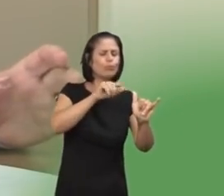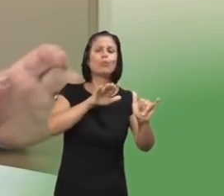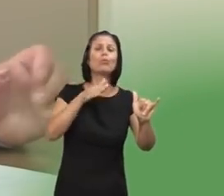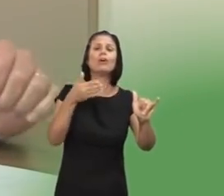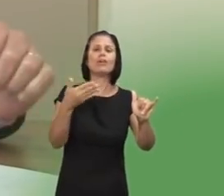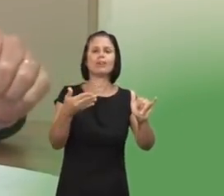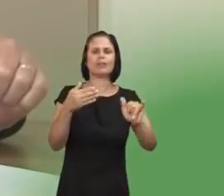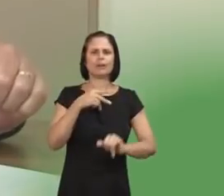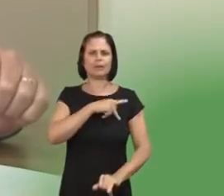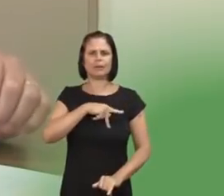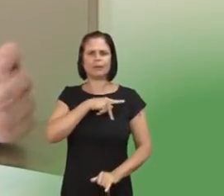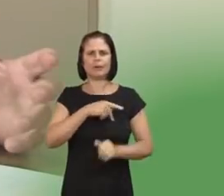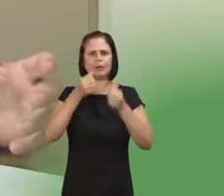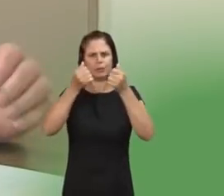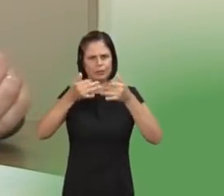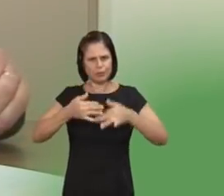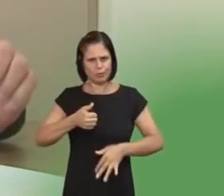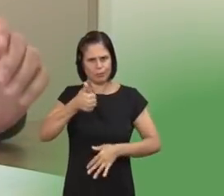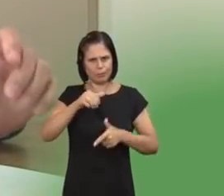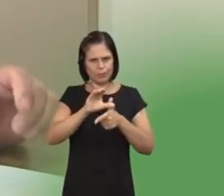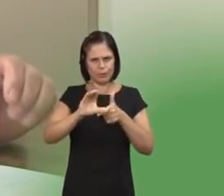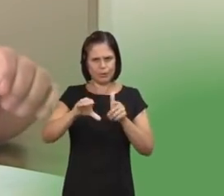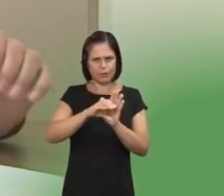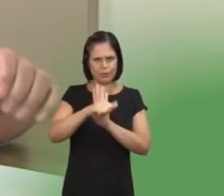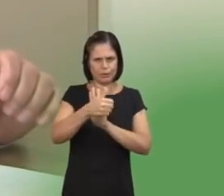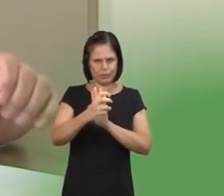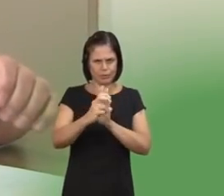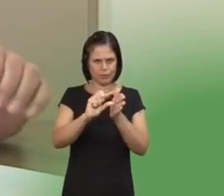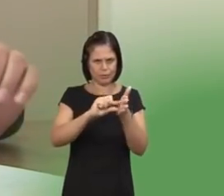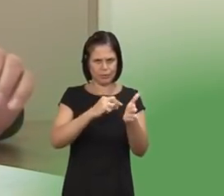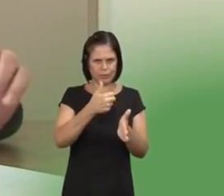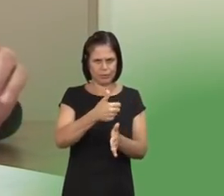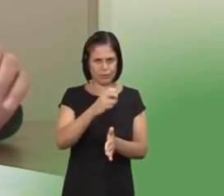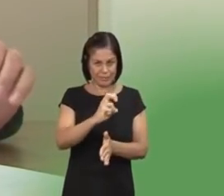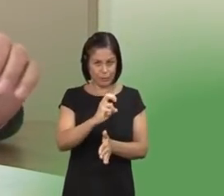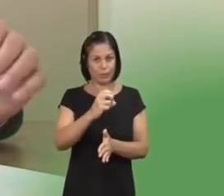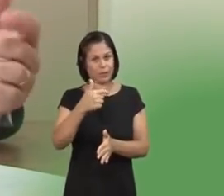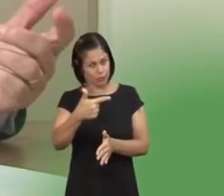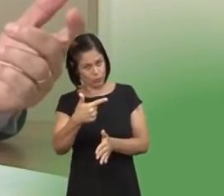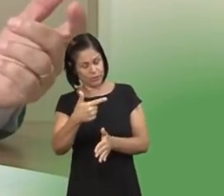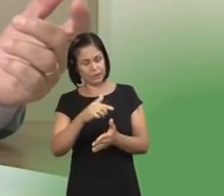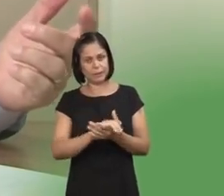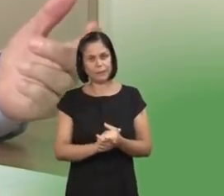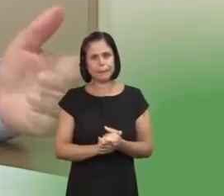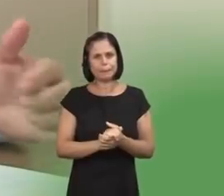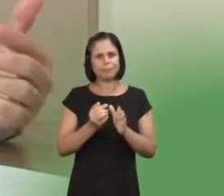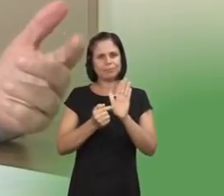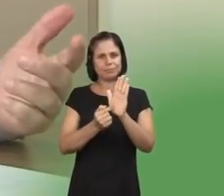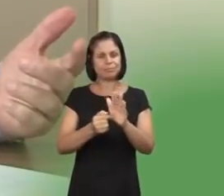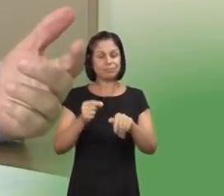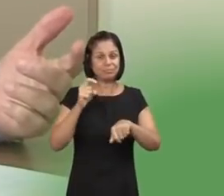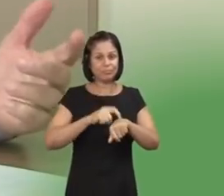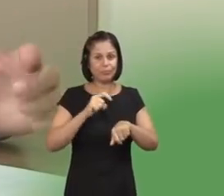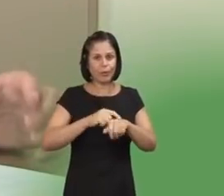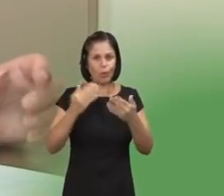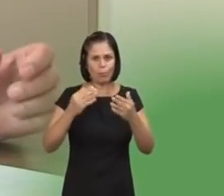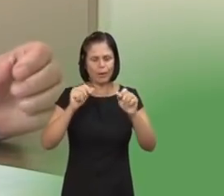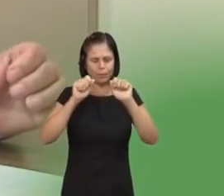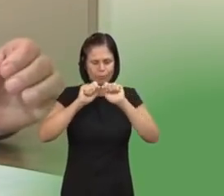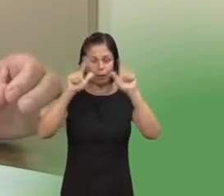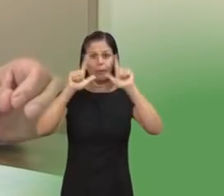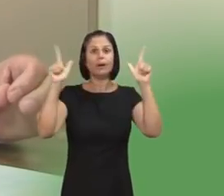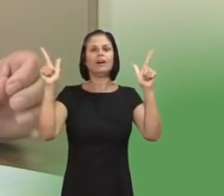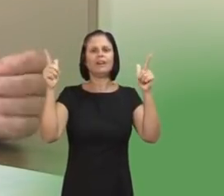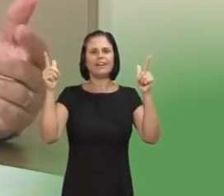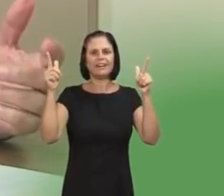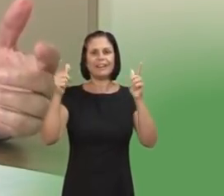trombetas são essas? Aí Paulo vem e fala em 1 Coríntios capítulo 15, verso 52, quando ele diz assim: num momento, num abrir e